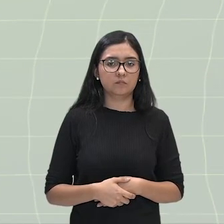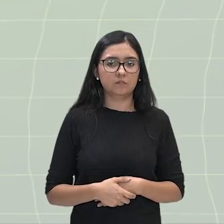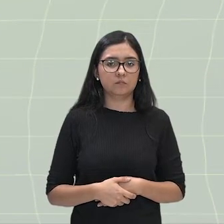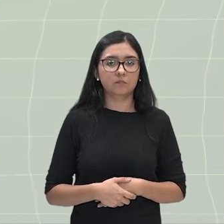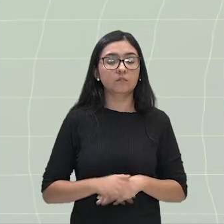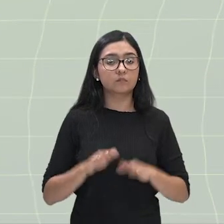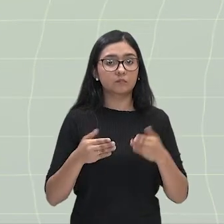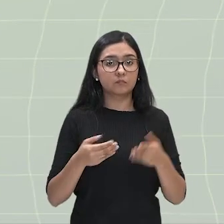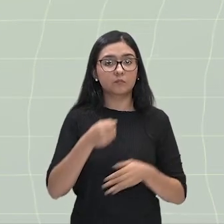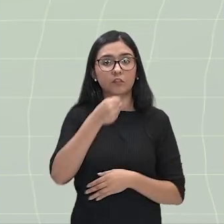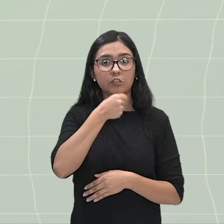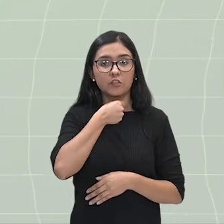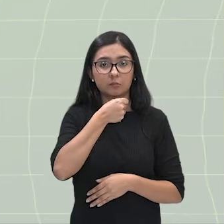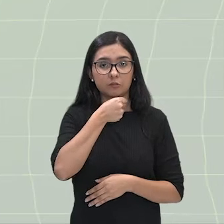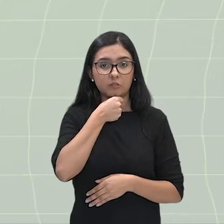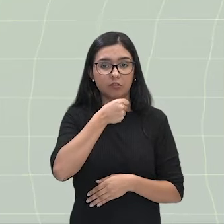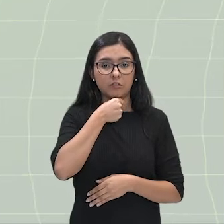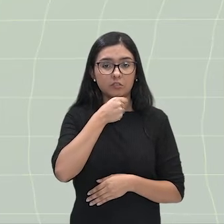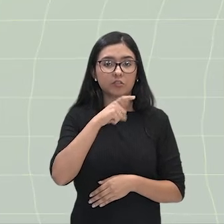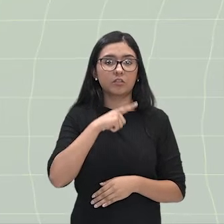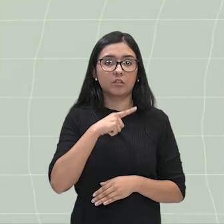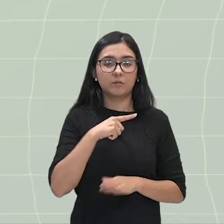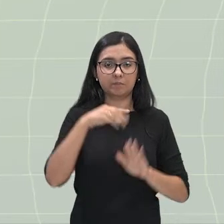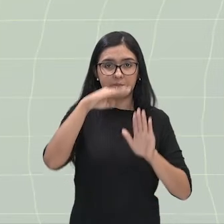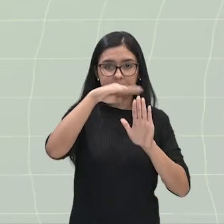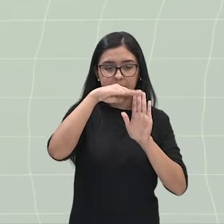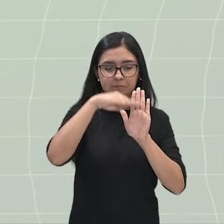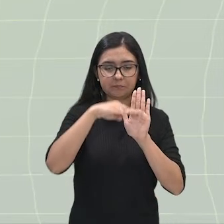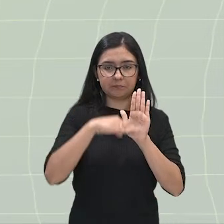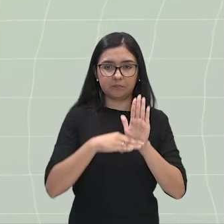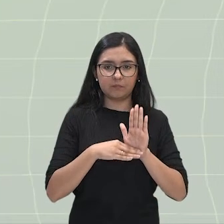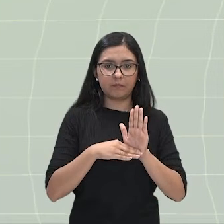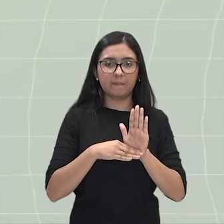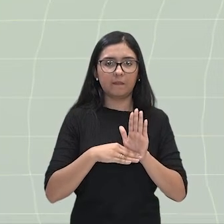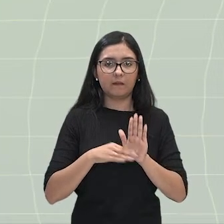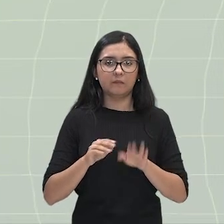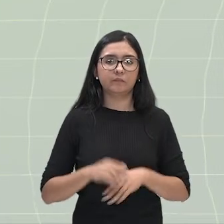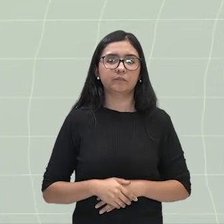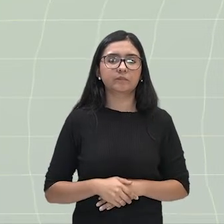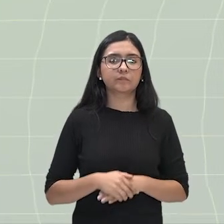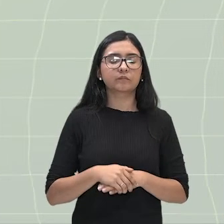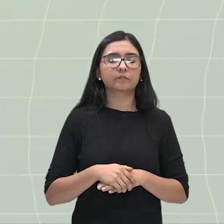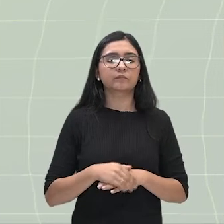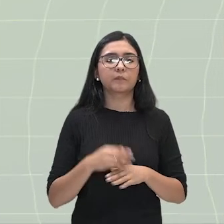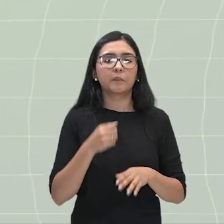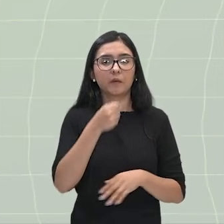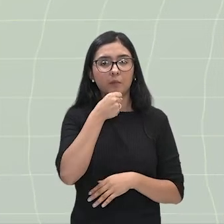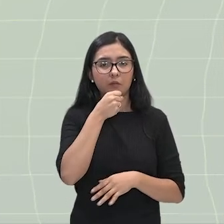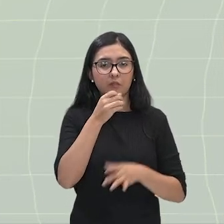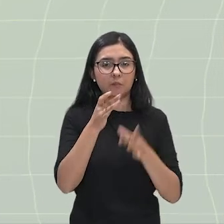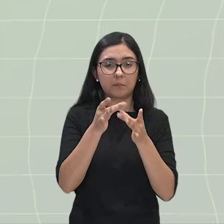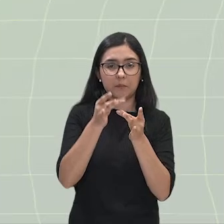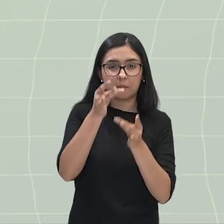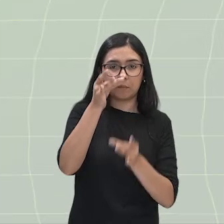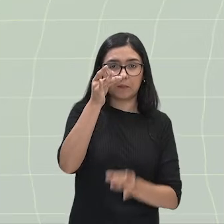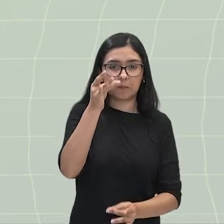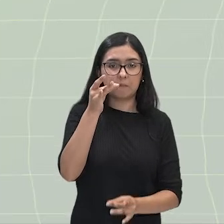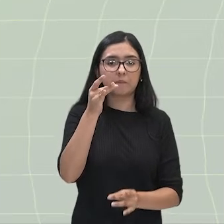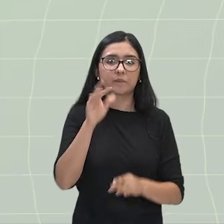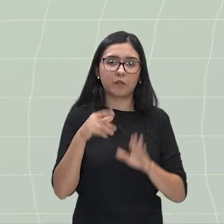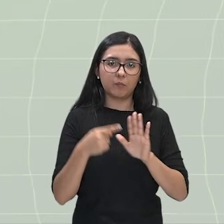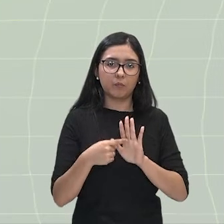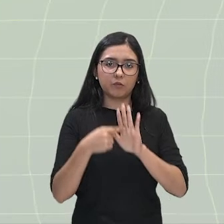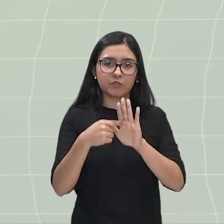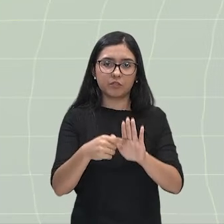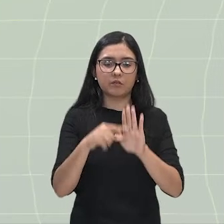Então, a reportagem está dividida em... Então, é uma reportagem muito longa, mas eu trouxe a divisão dela